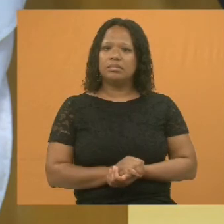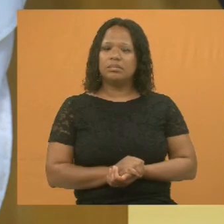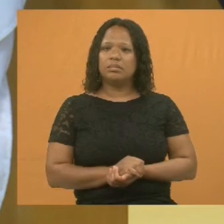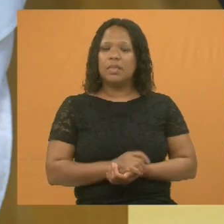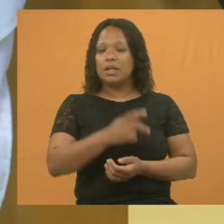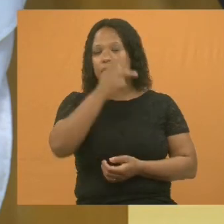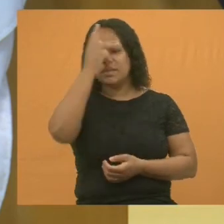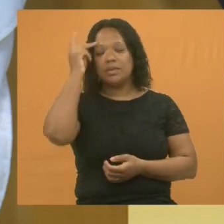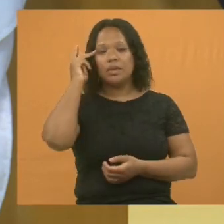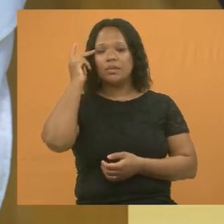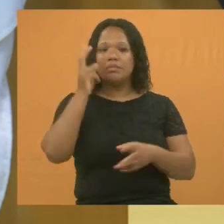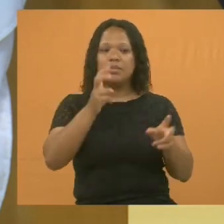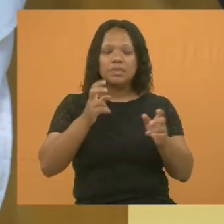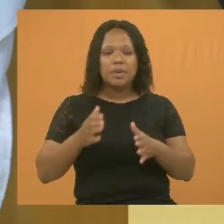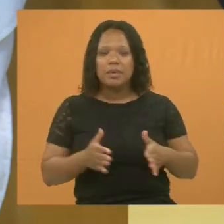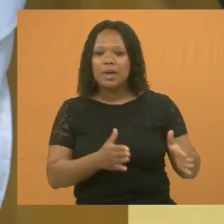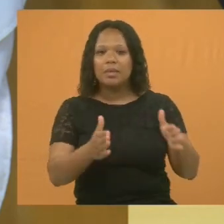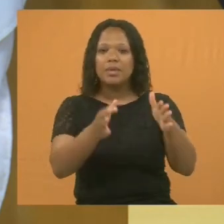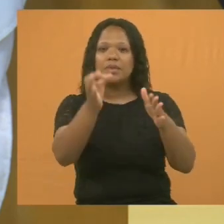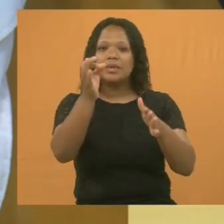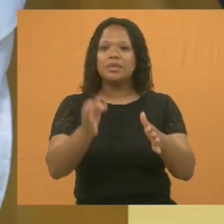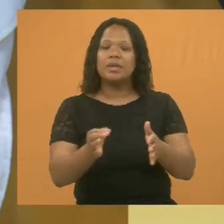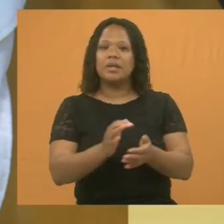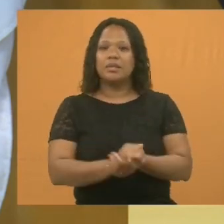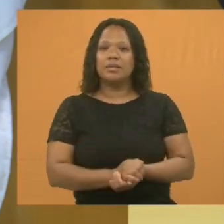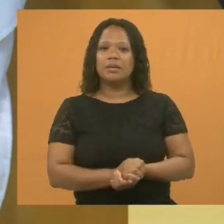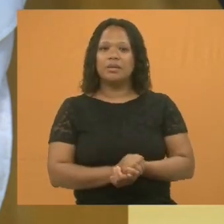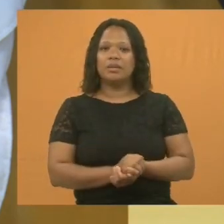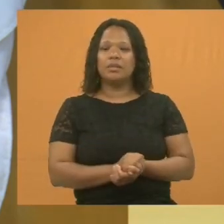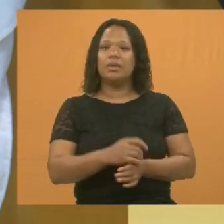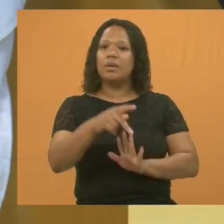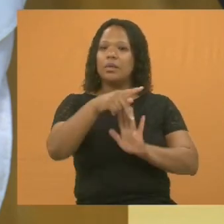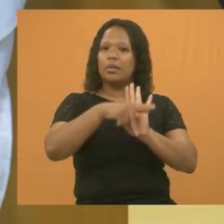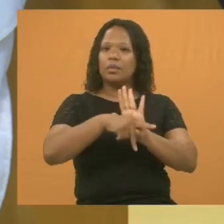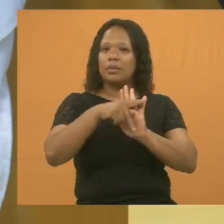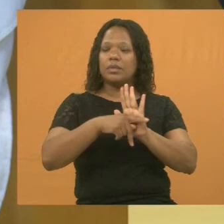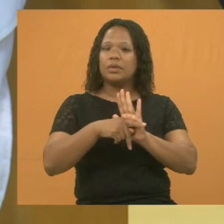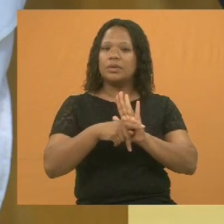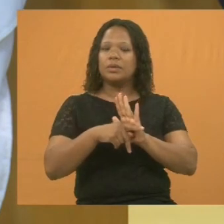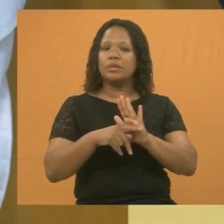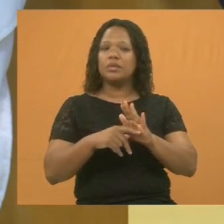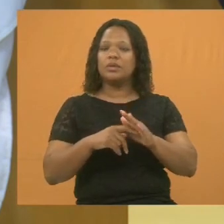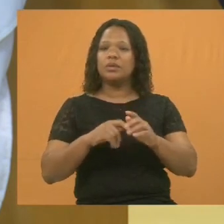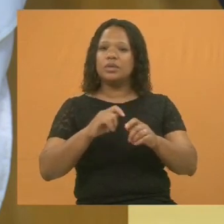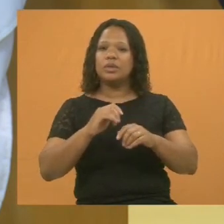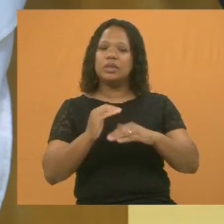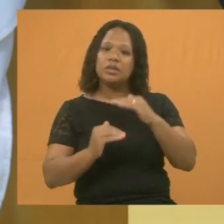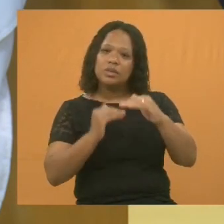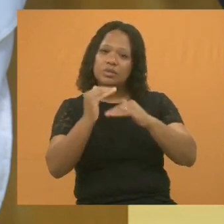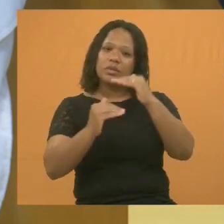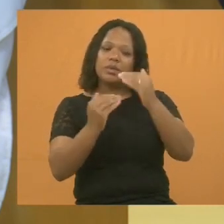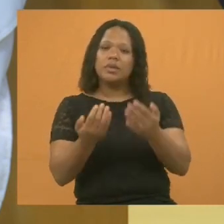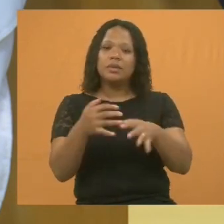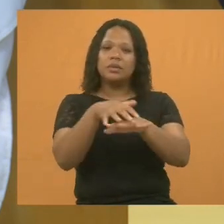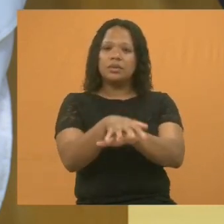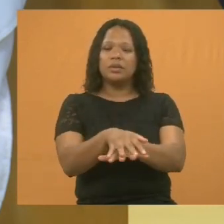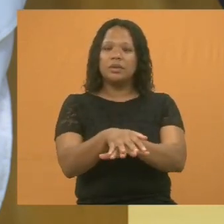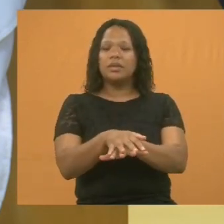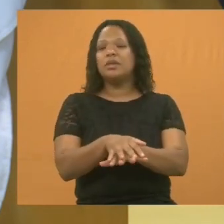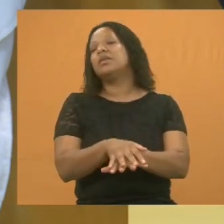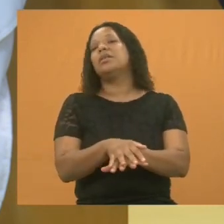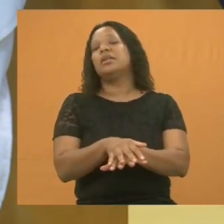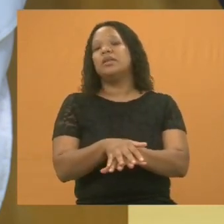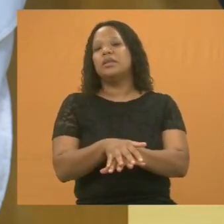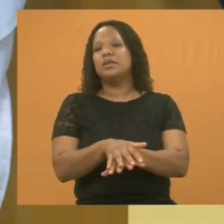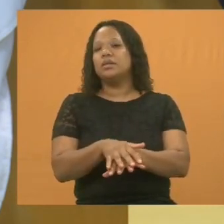descobrir o seu caminho, é substituído na cidade pelo Plano Diretor de Desenvolvimento Integrado. Com esse plano diretor, Jacareí vai encontrar